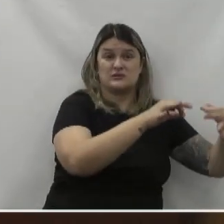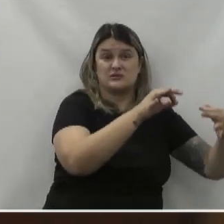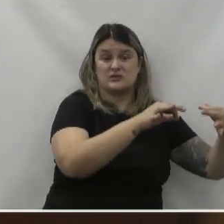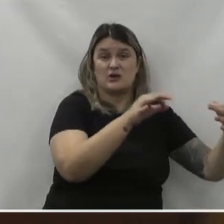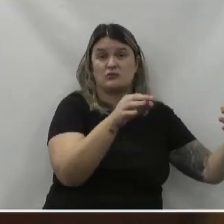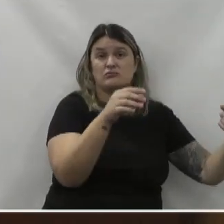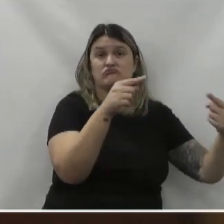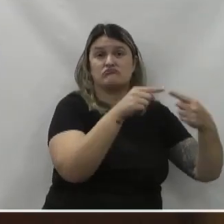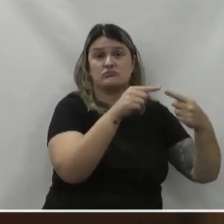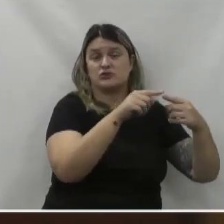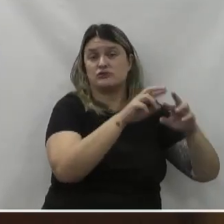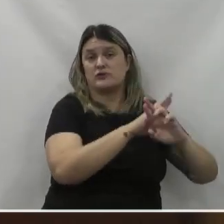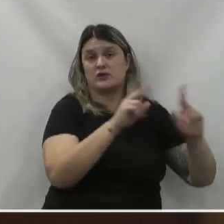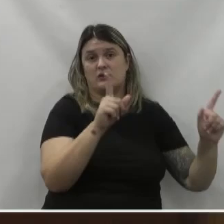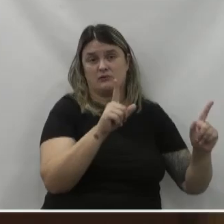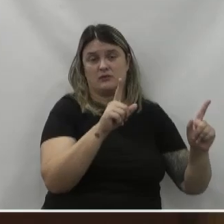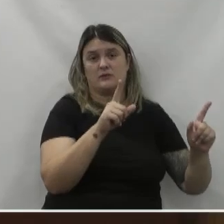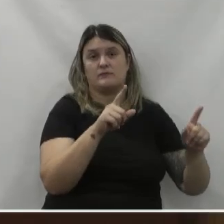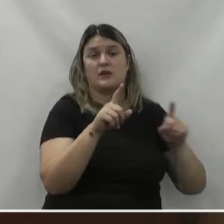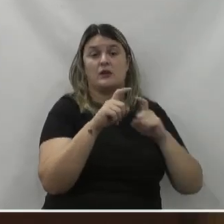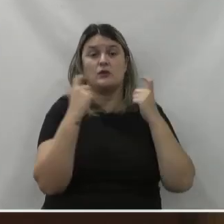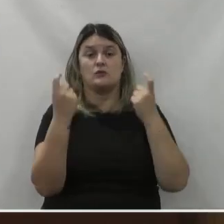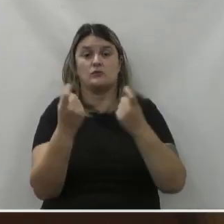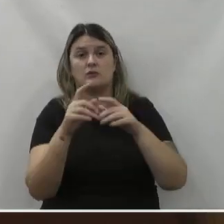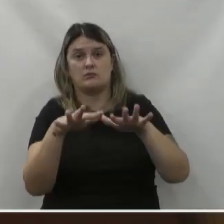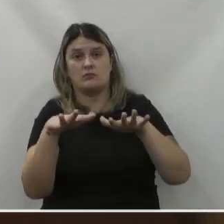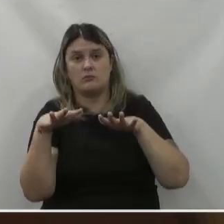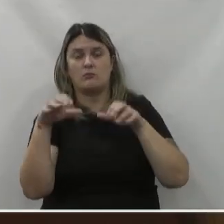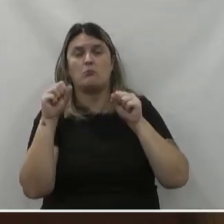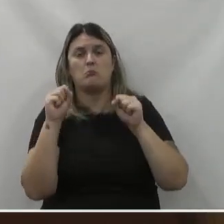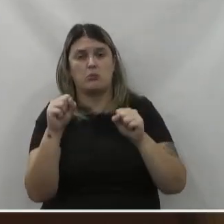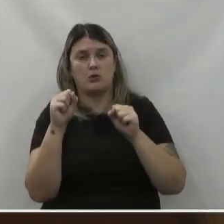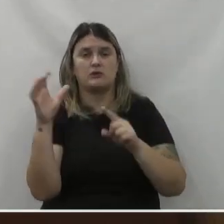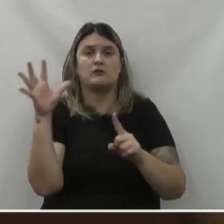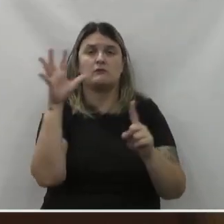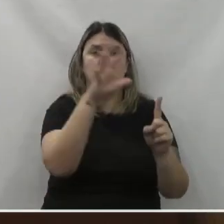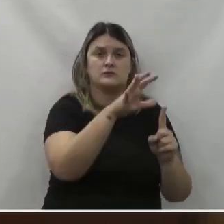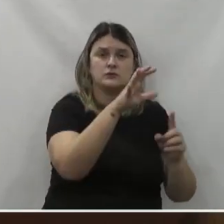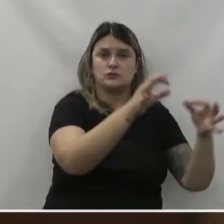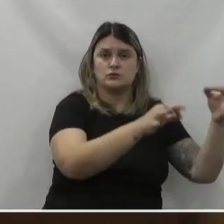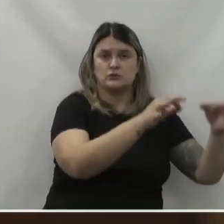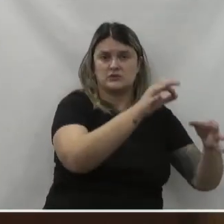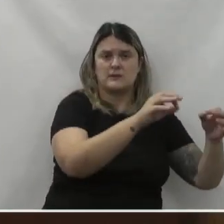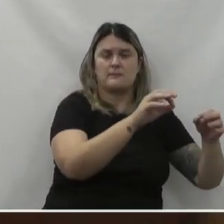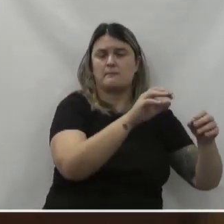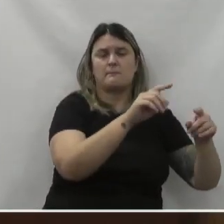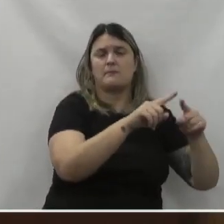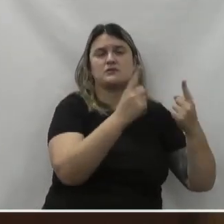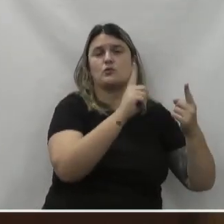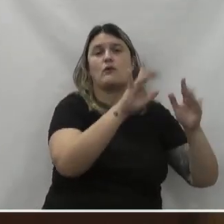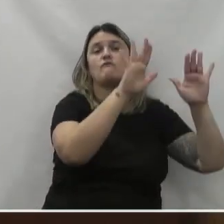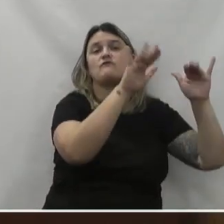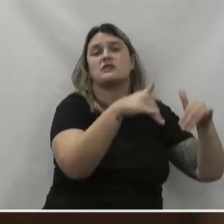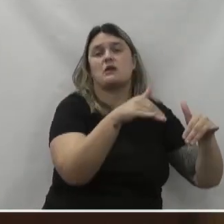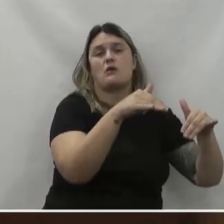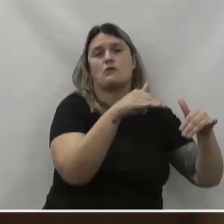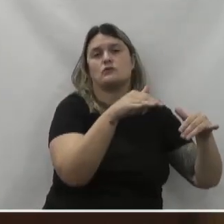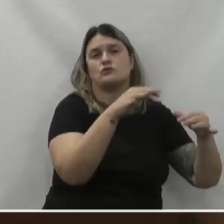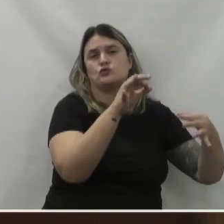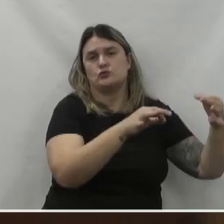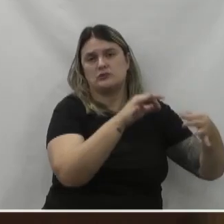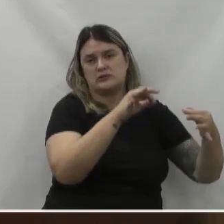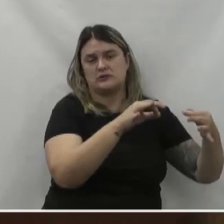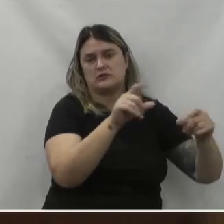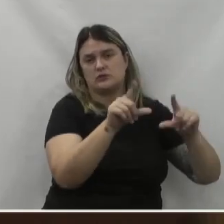finalidade de resolver um conflito. A audiência pública pode influenciar na decisão judicial, mas não é decisão final do juiz. Então,